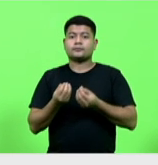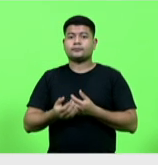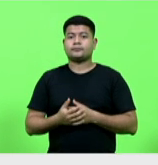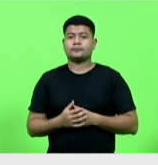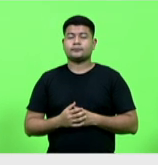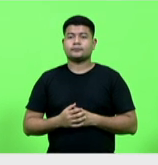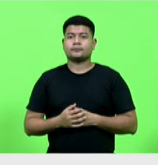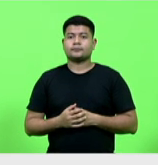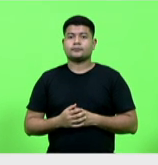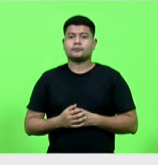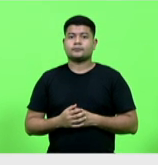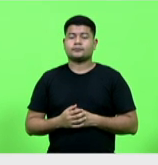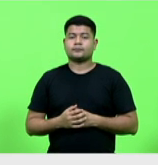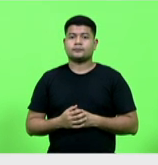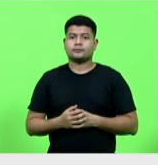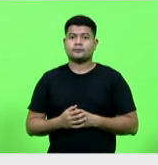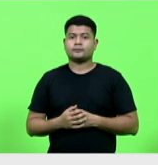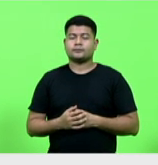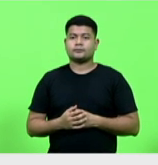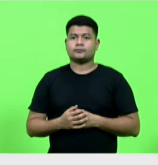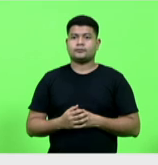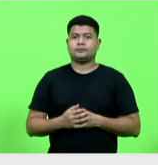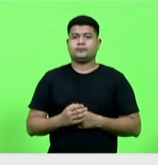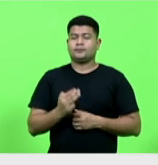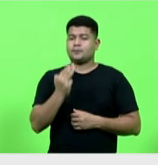como vota a deputada Moacir Sopelsa,